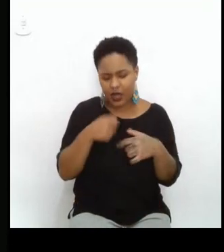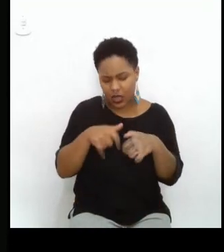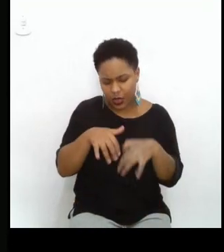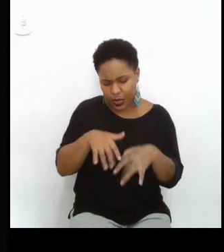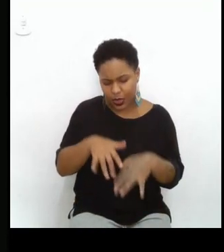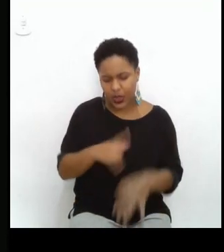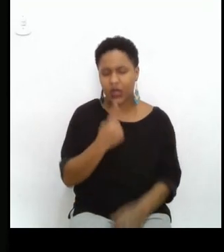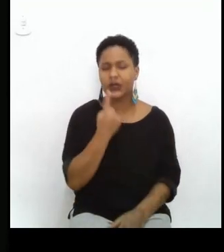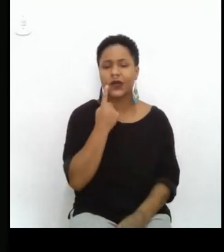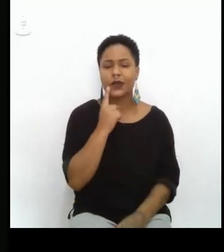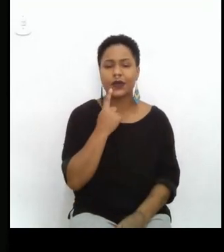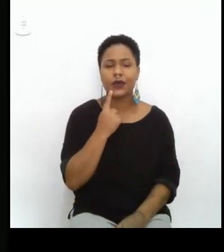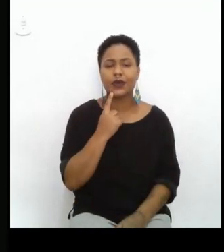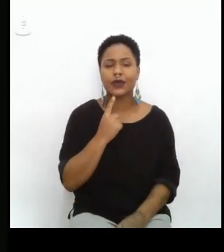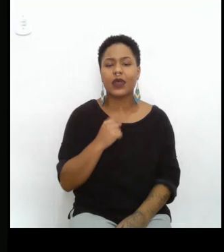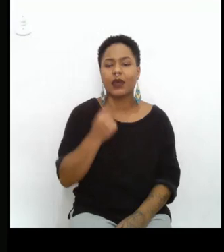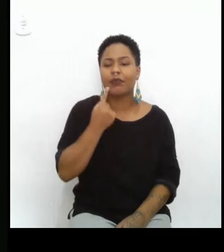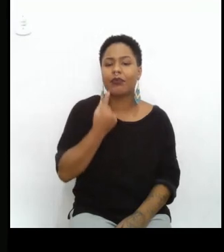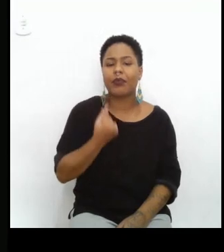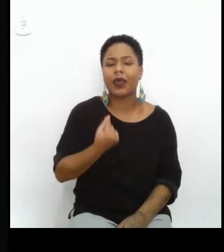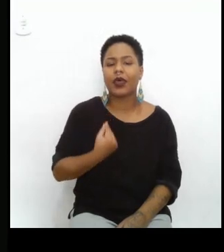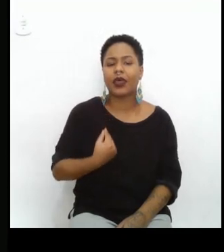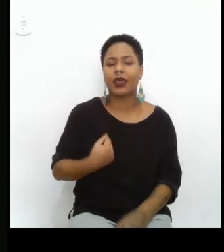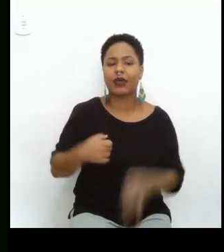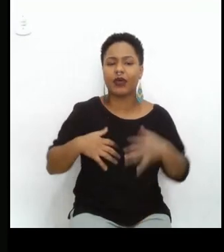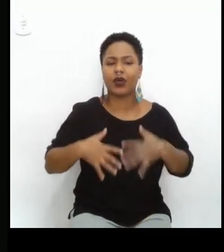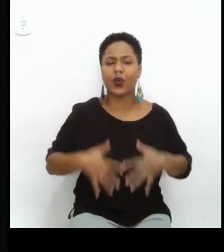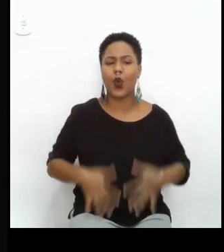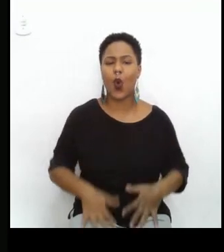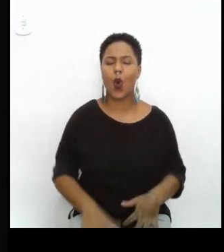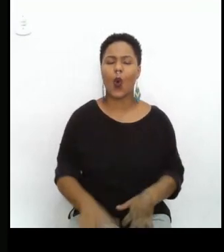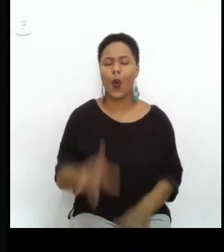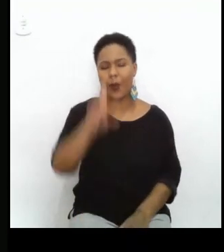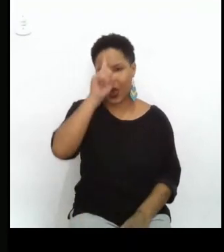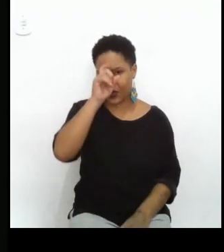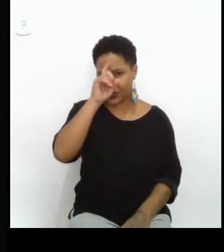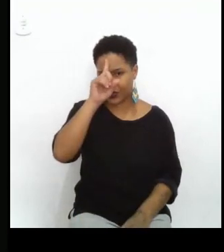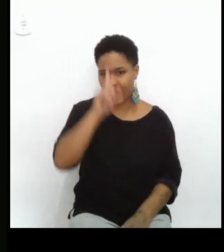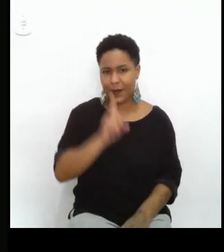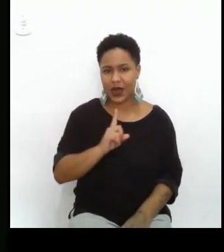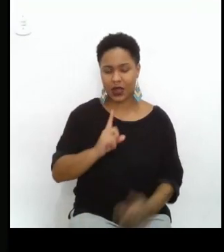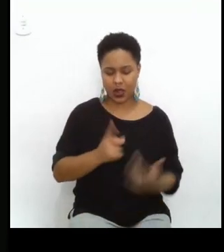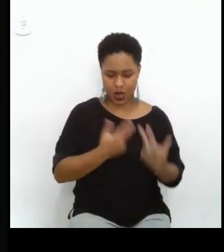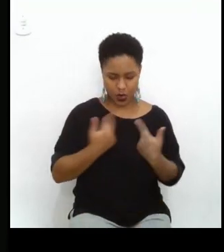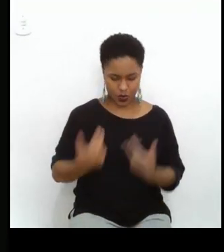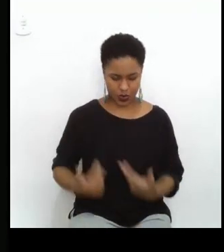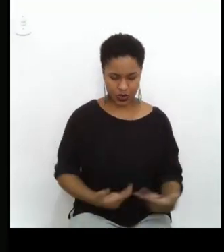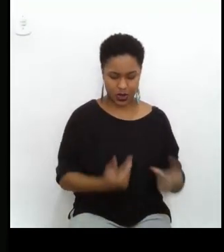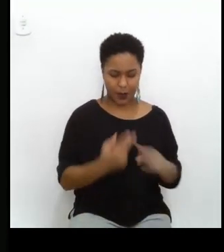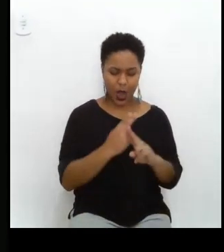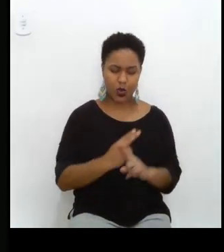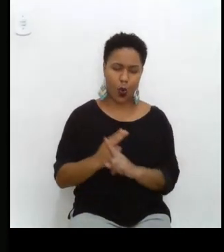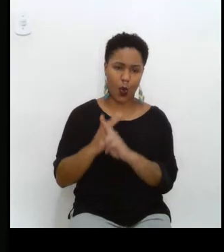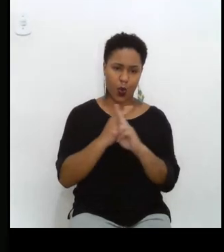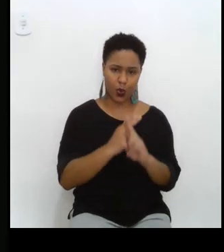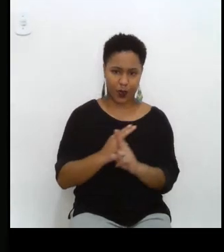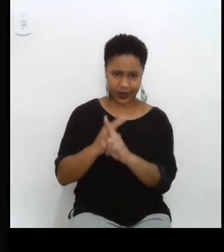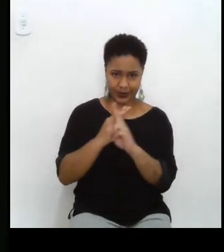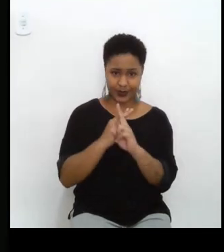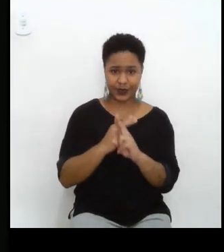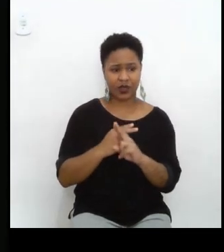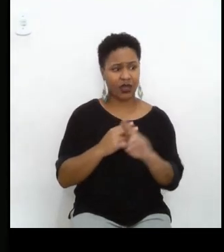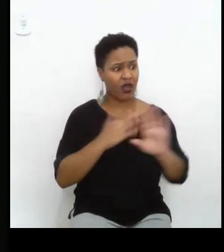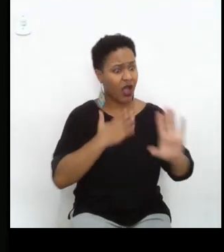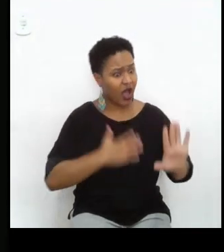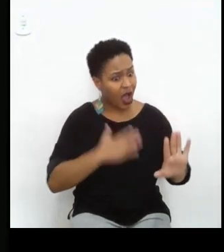no seu queixo pingando na sua bata hospitalar amarela com estampa seuruba calma sendo precisa se